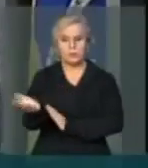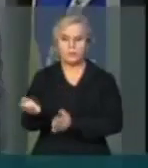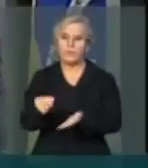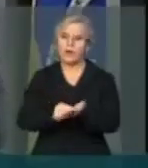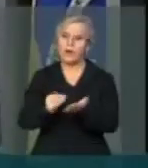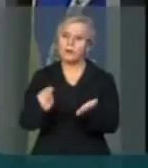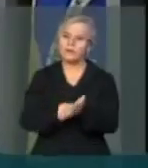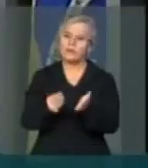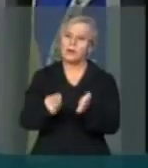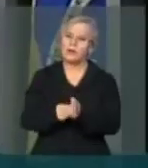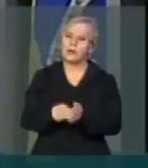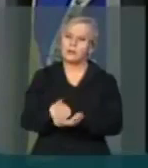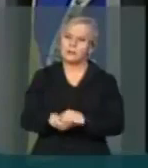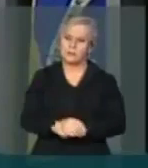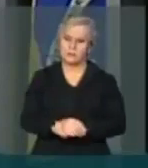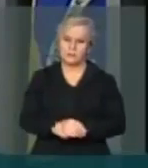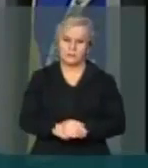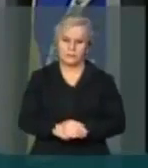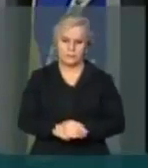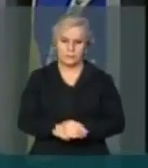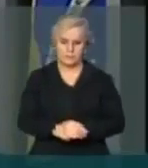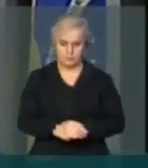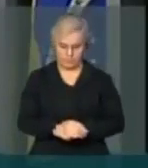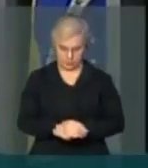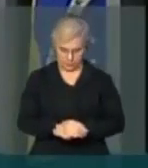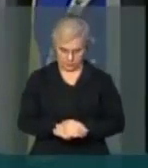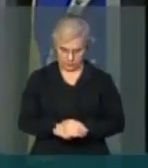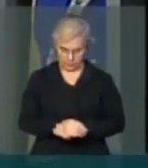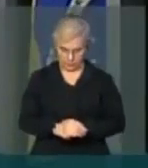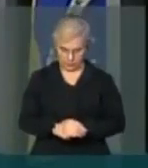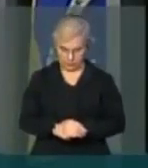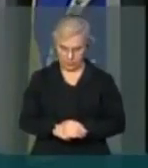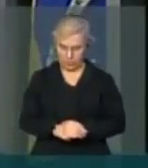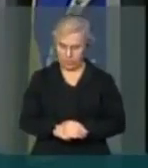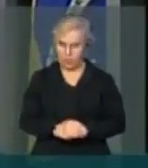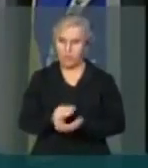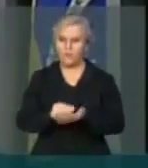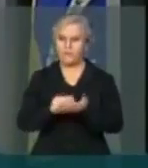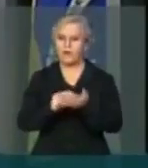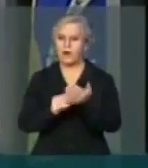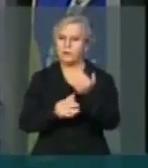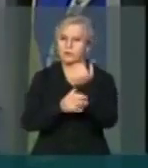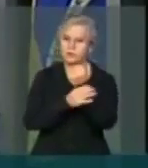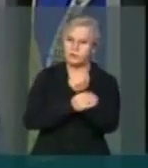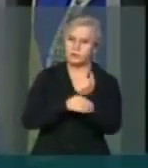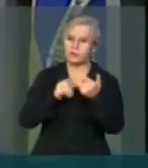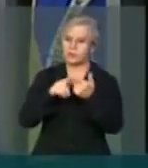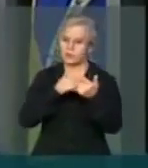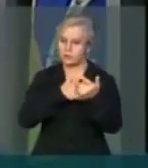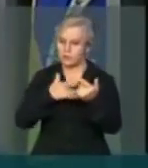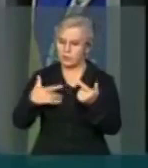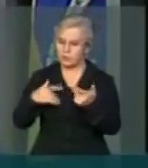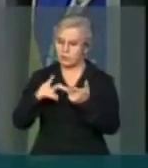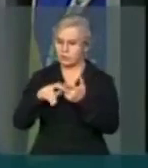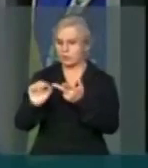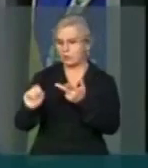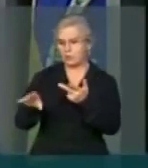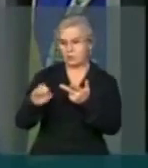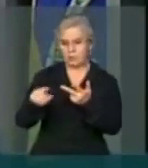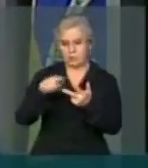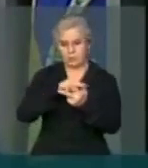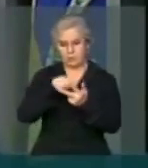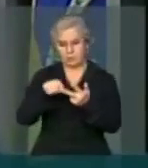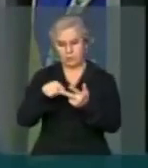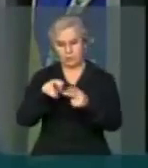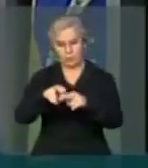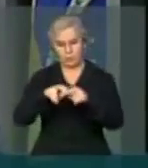Concluí, presidente. Para benfeitoria nas áreas de segurança pública, saúde e educação. Por isso, a